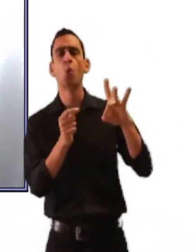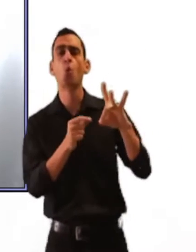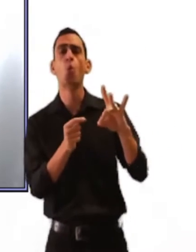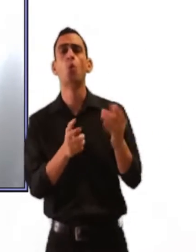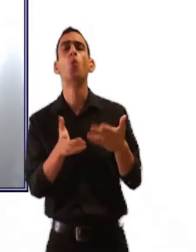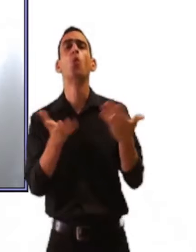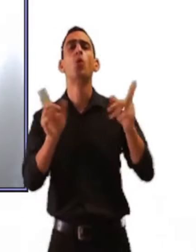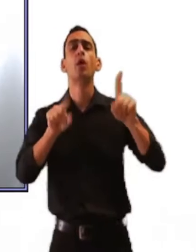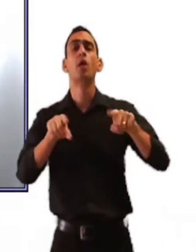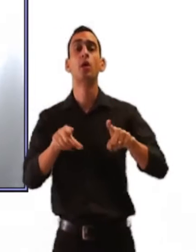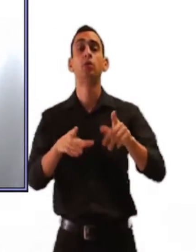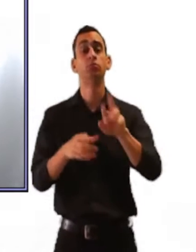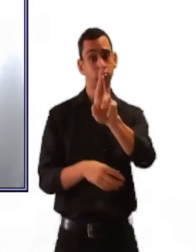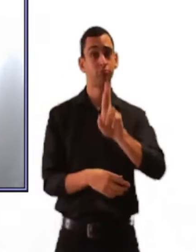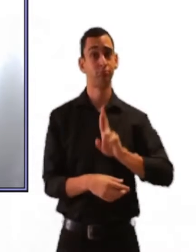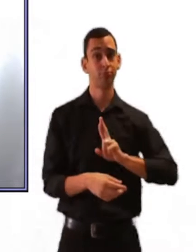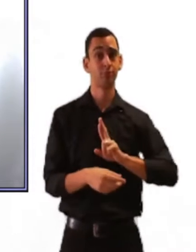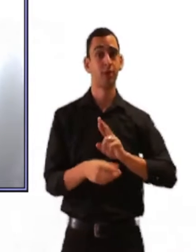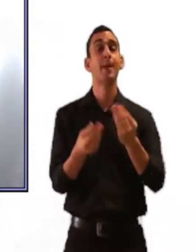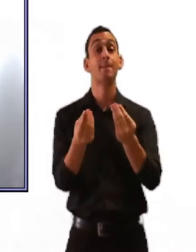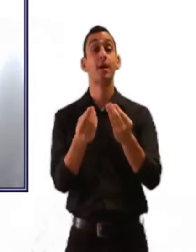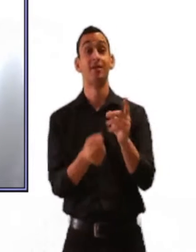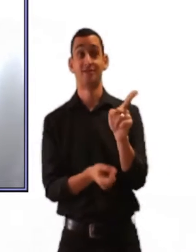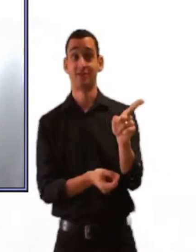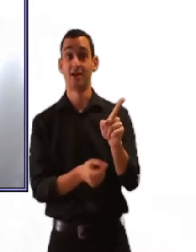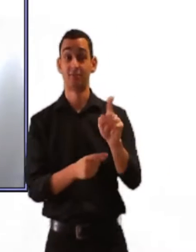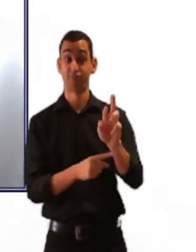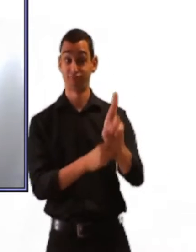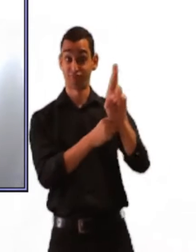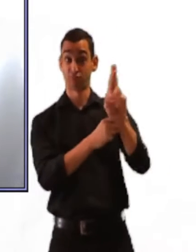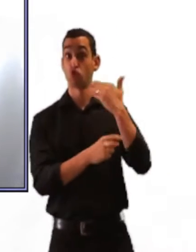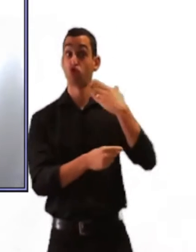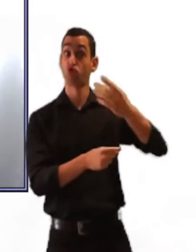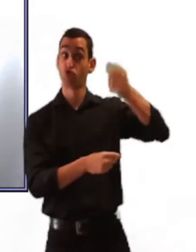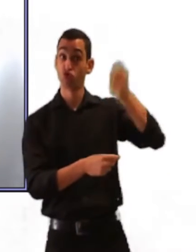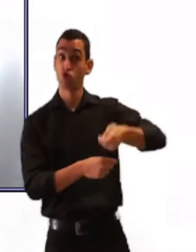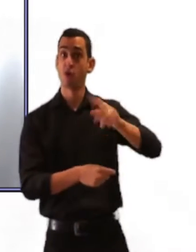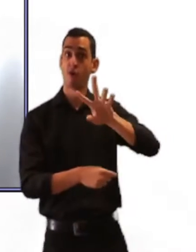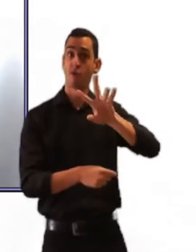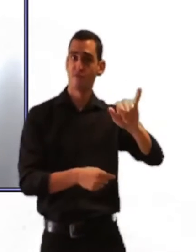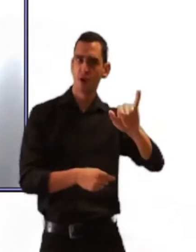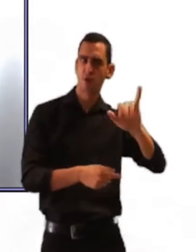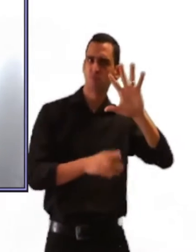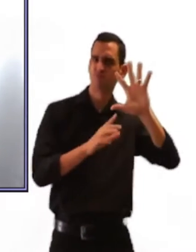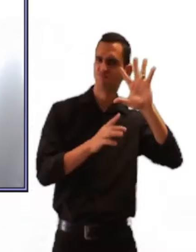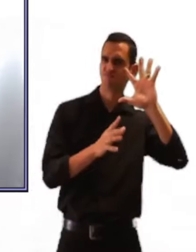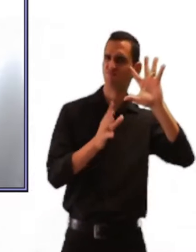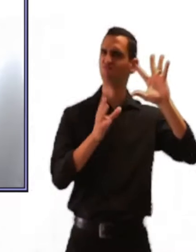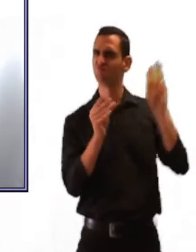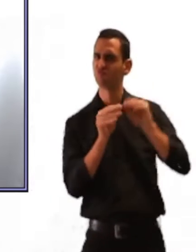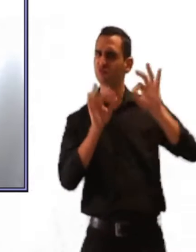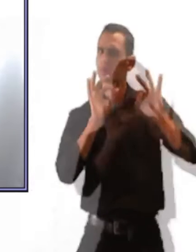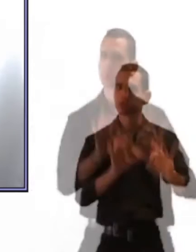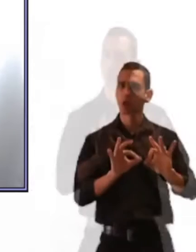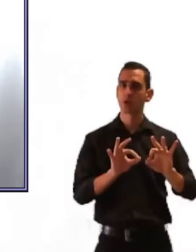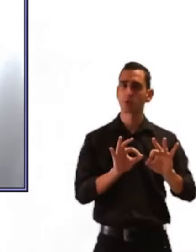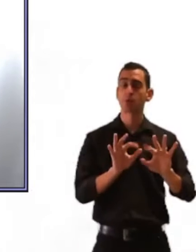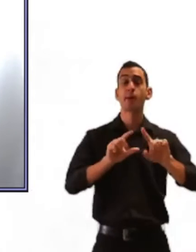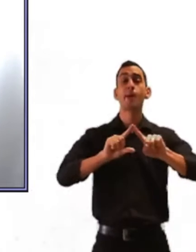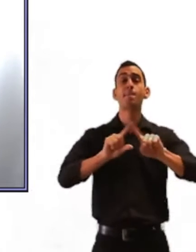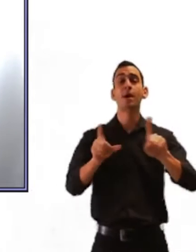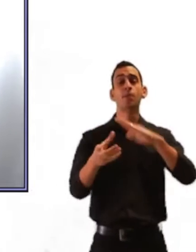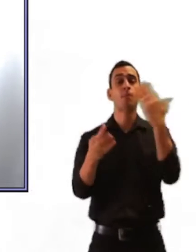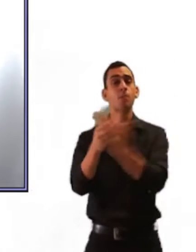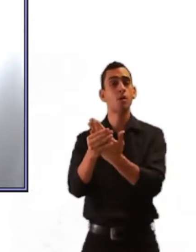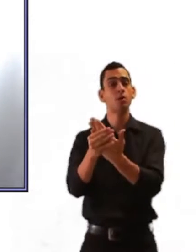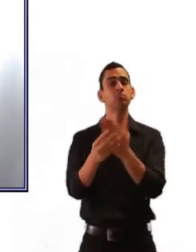dos fatos e das provas, para que o juiz forme a sua convicção. Então, o que é a verdade? O que é a verdade para